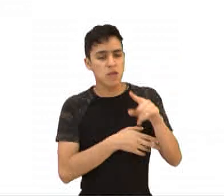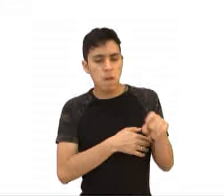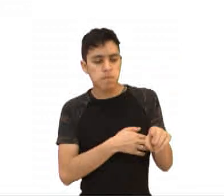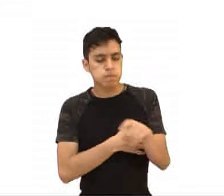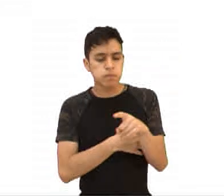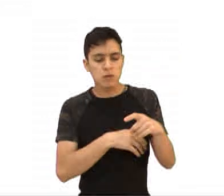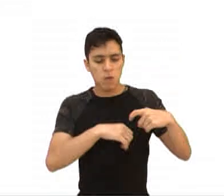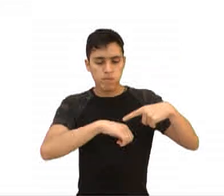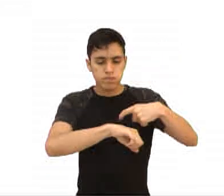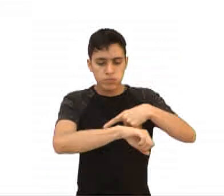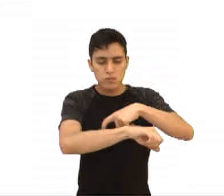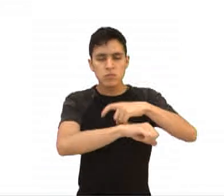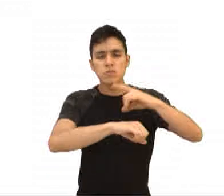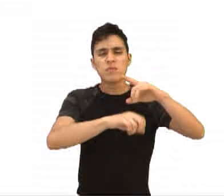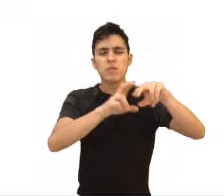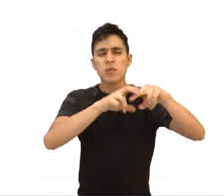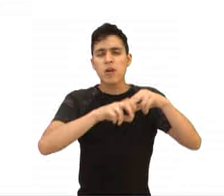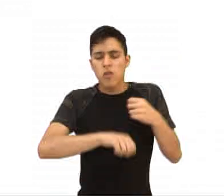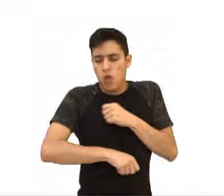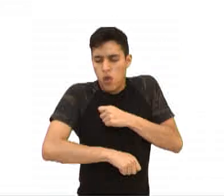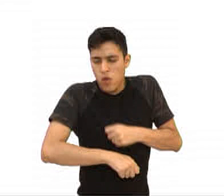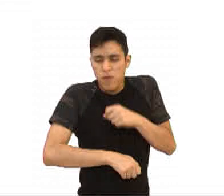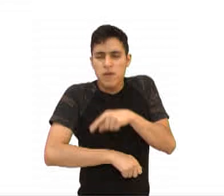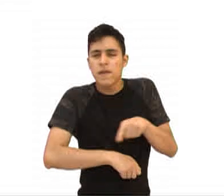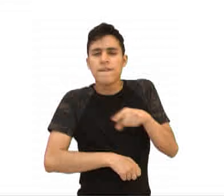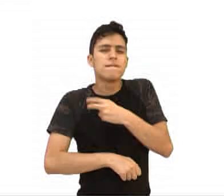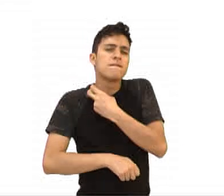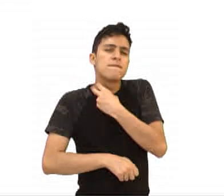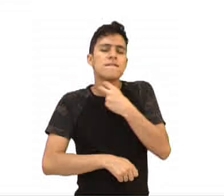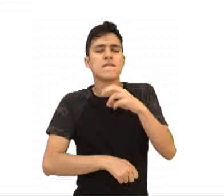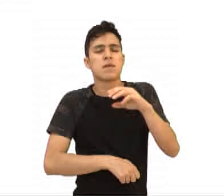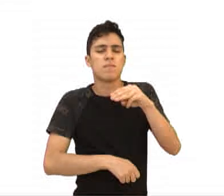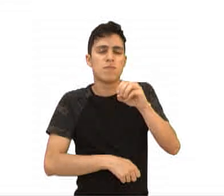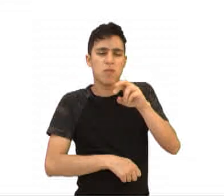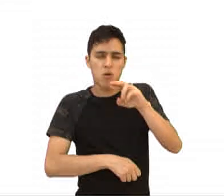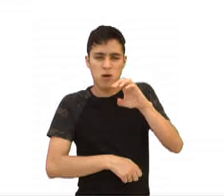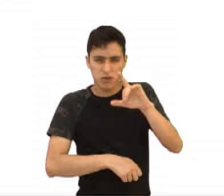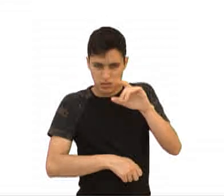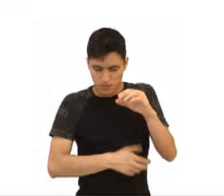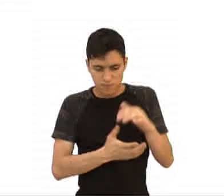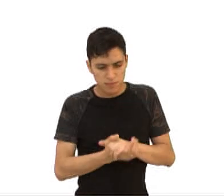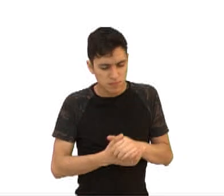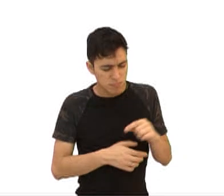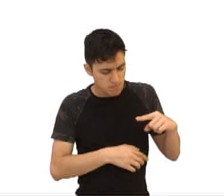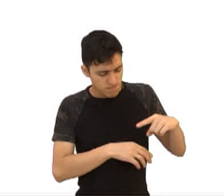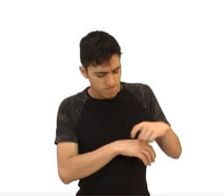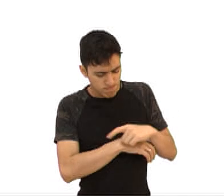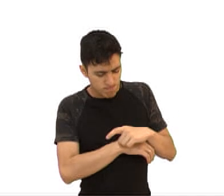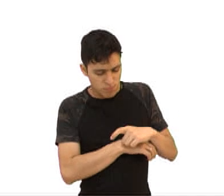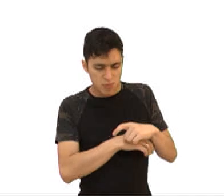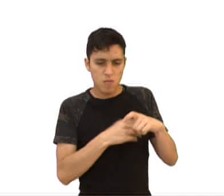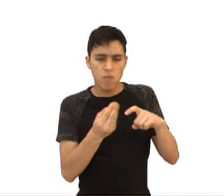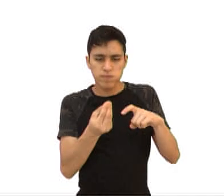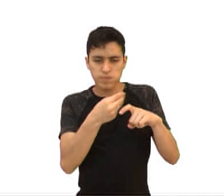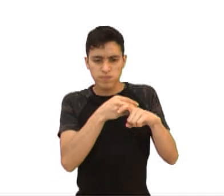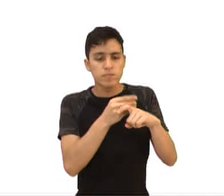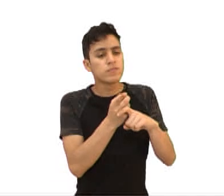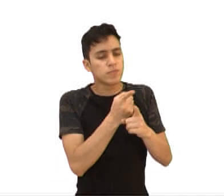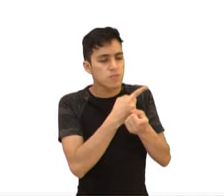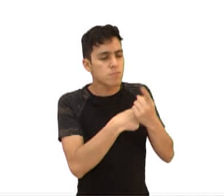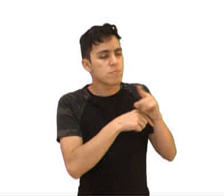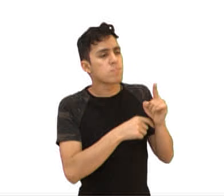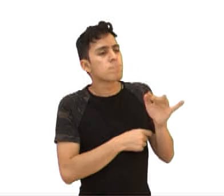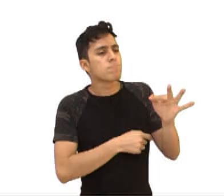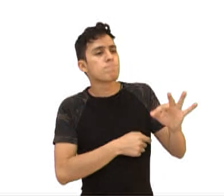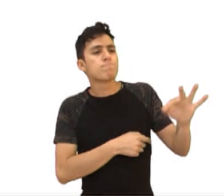guano, existente no fundo da caverna. Essa dieta larval acumularia reservas a serem utilizadas na fase adulta. Em relação